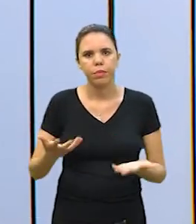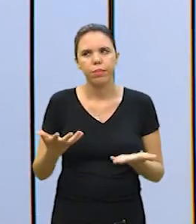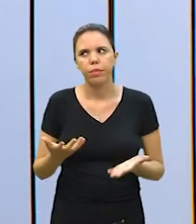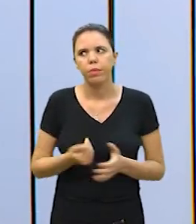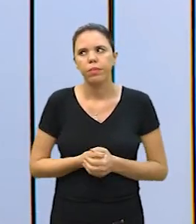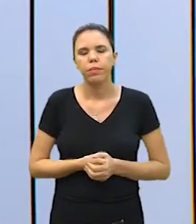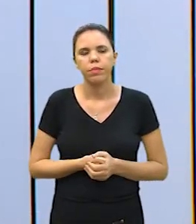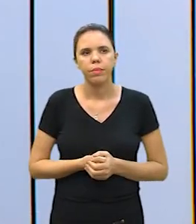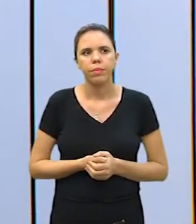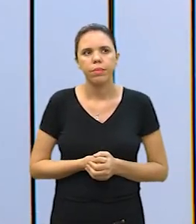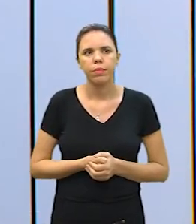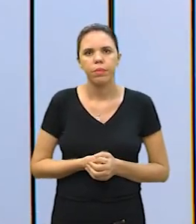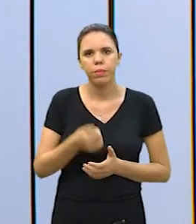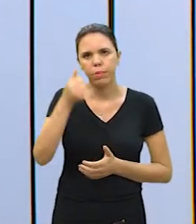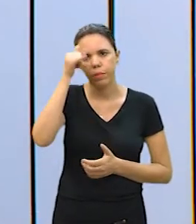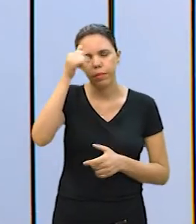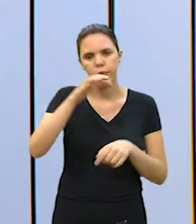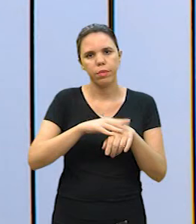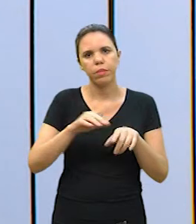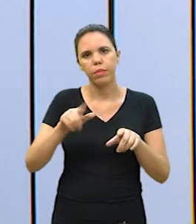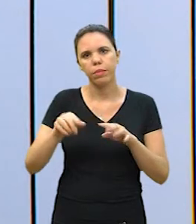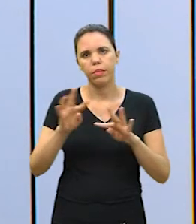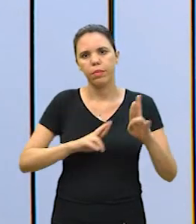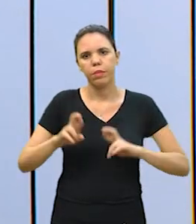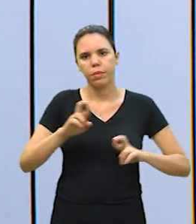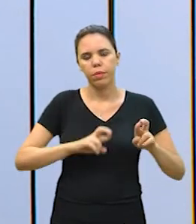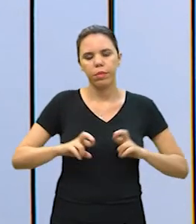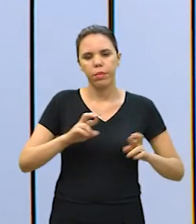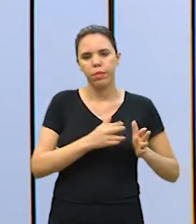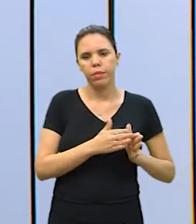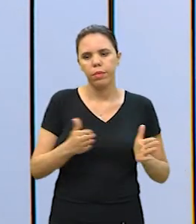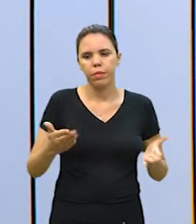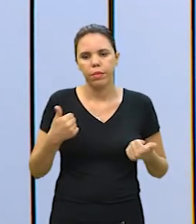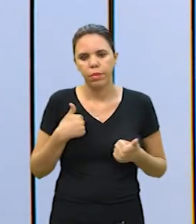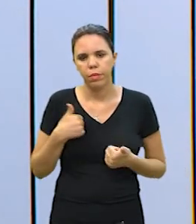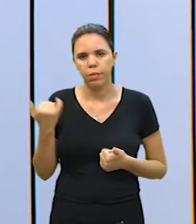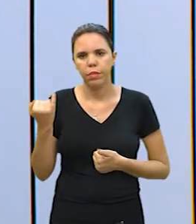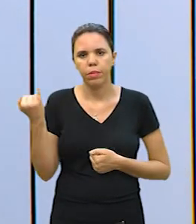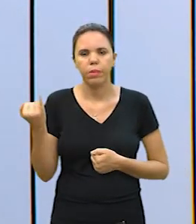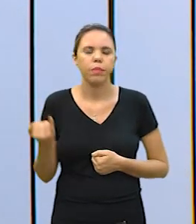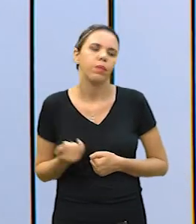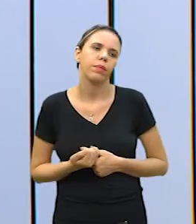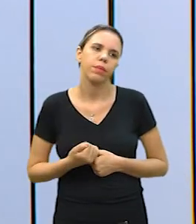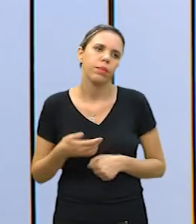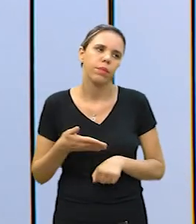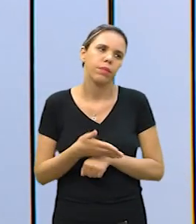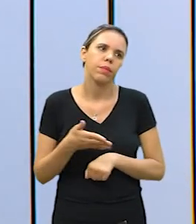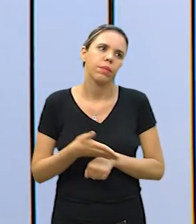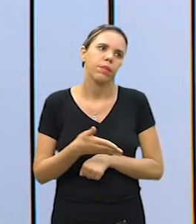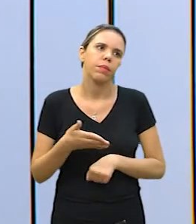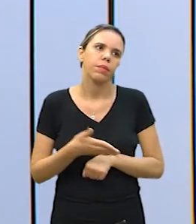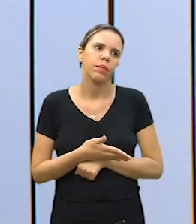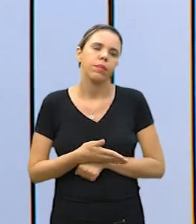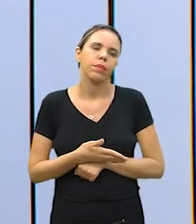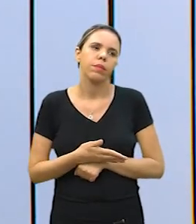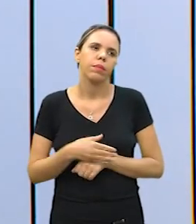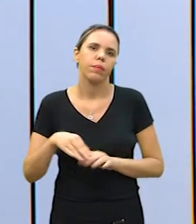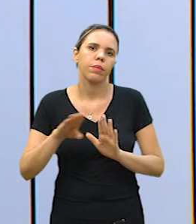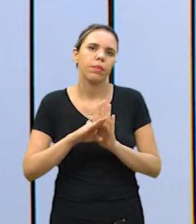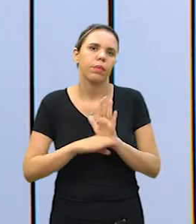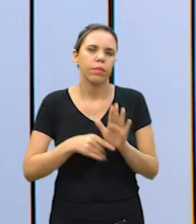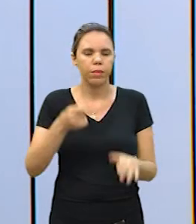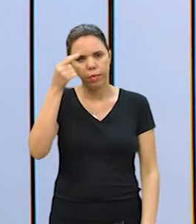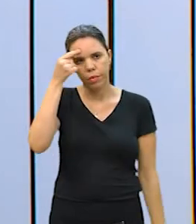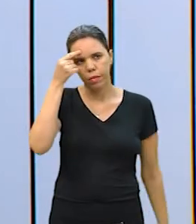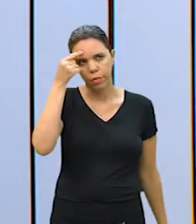gente se prevenir através de exames periódicos. Então, para mim, é muito importante estar participando desses